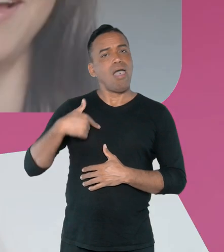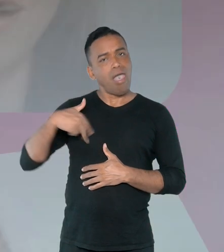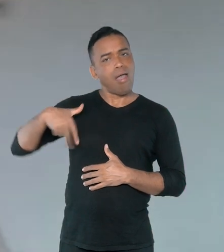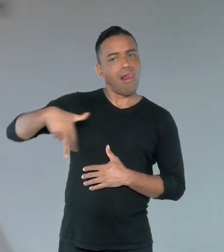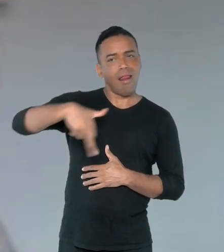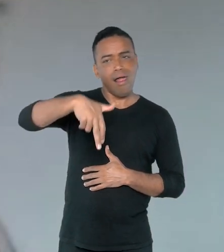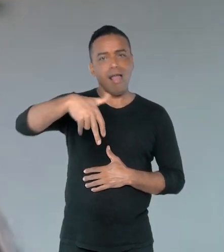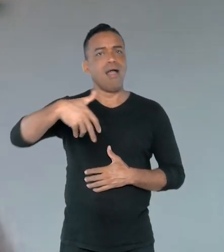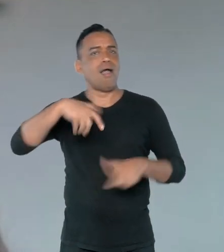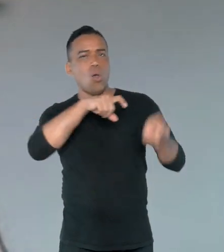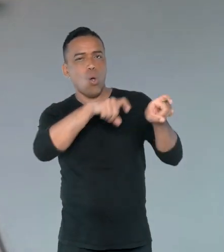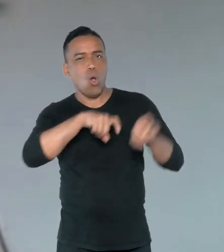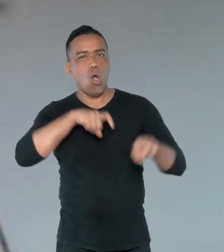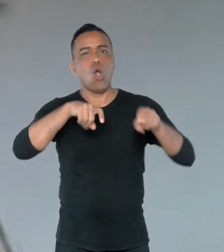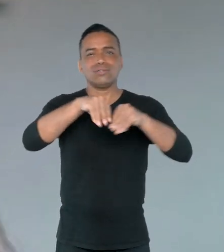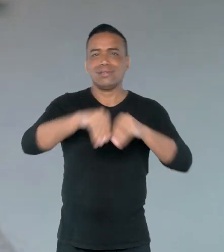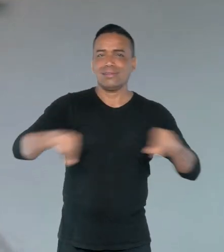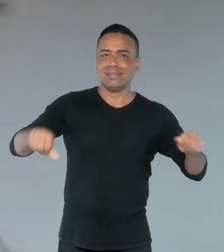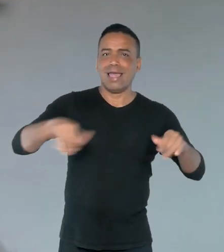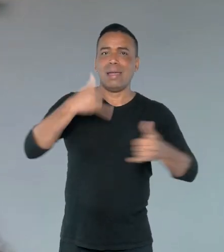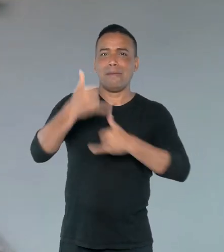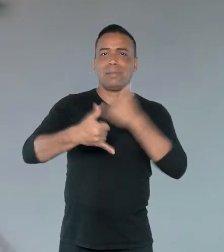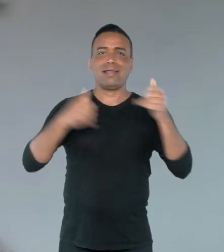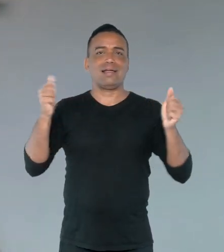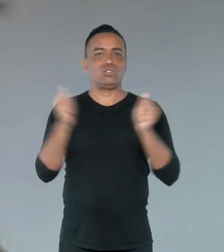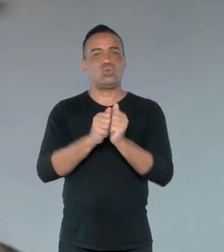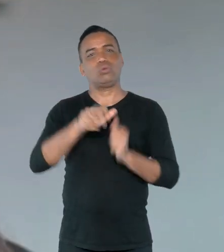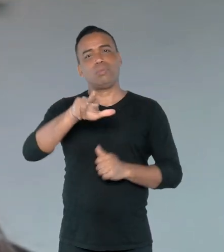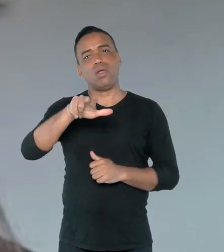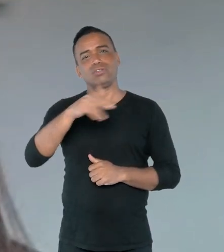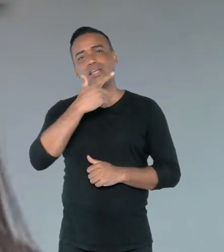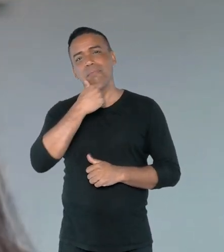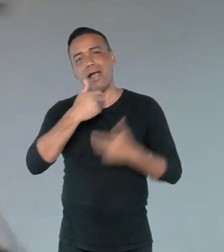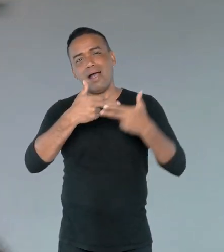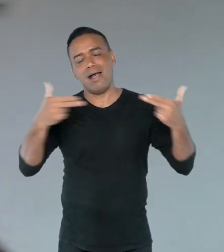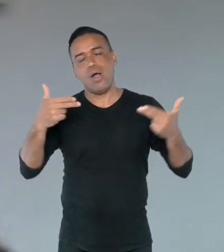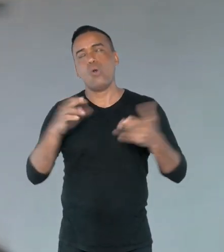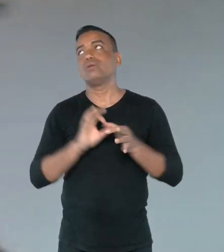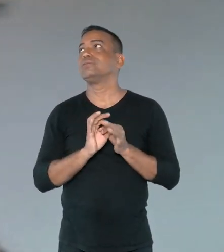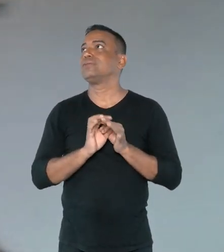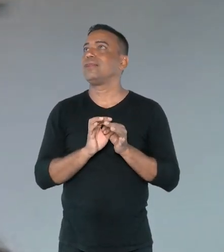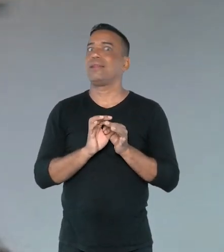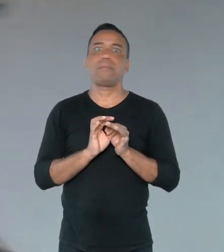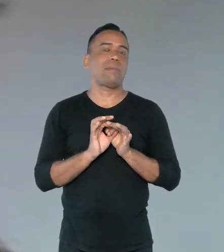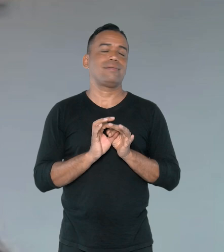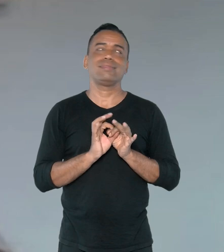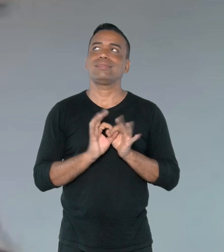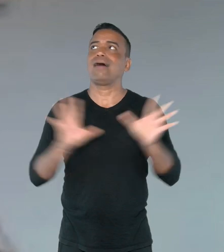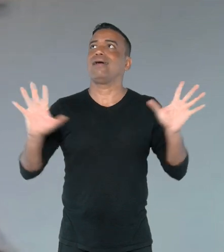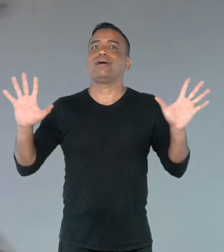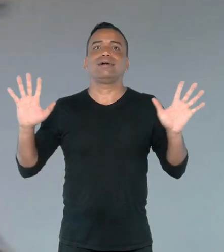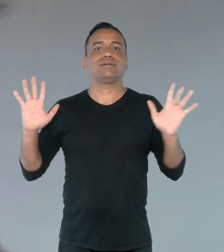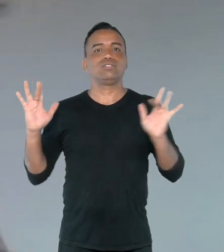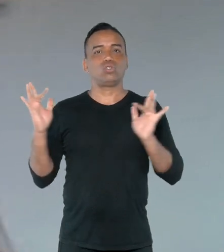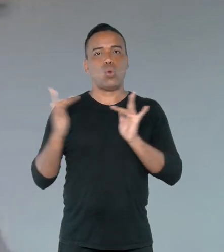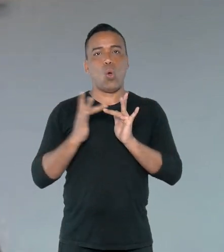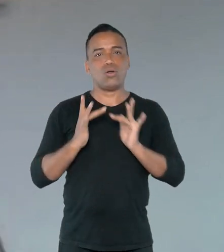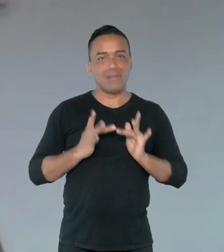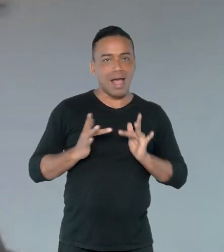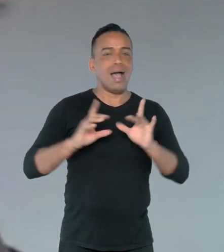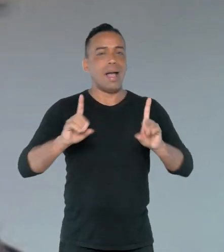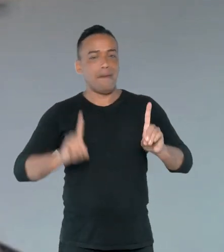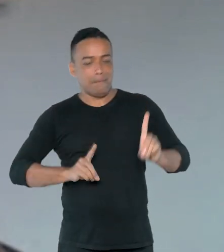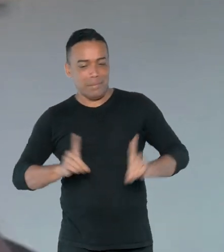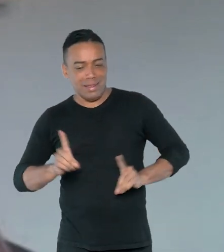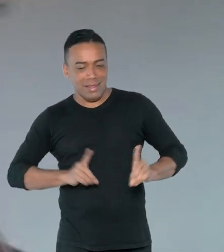mesmo, brincar na terra com os meus irmãos, com muita liberdade, né? Em contato com os meus primos,